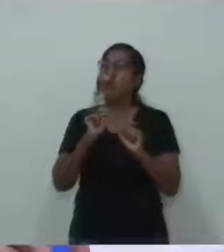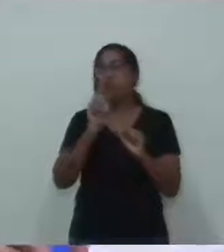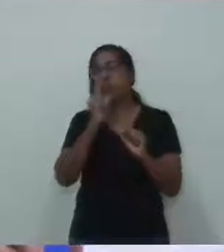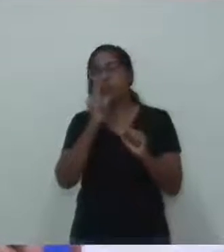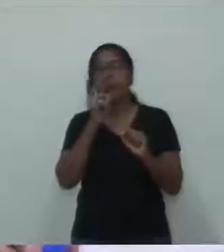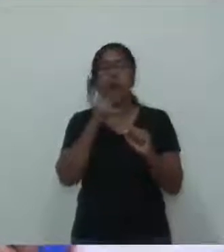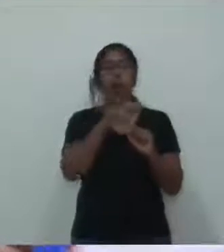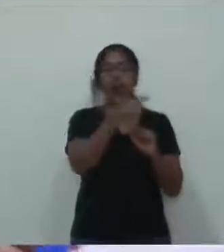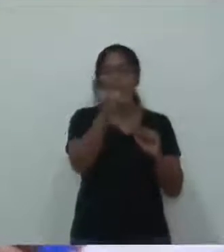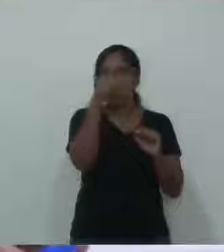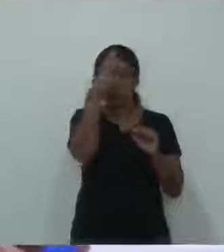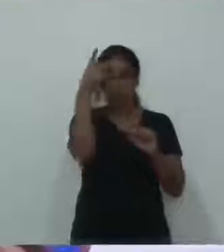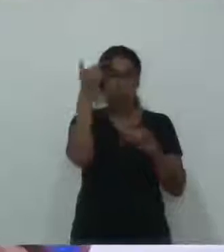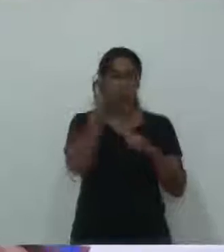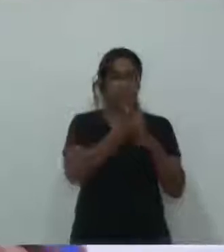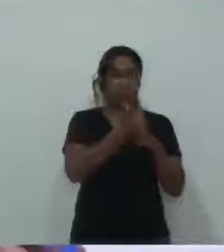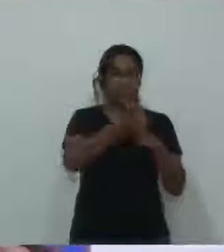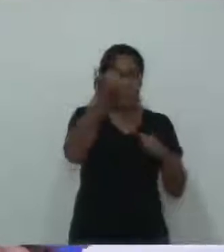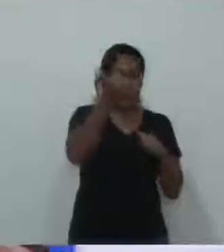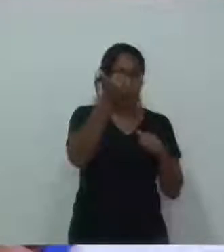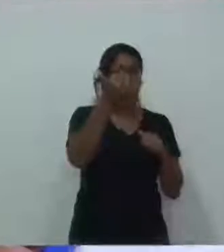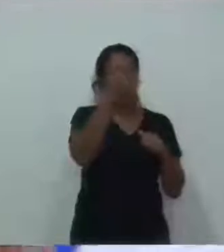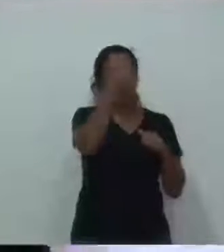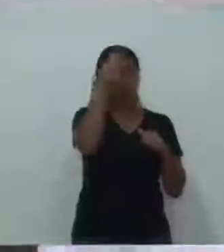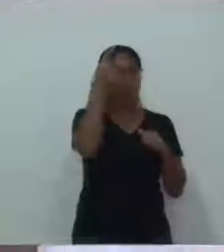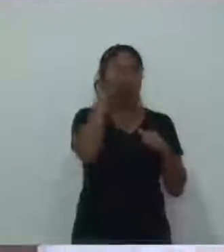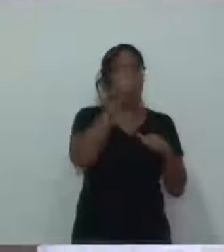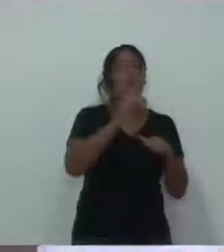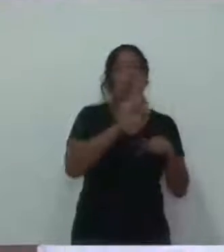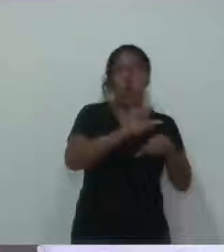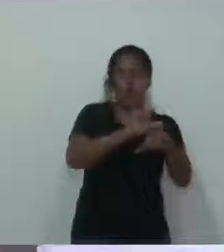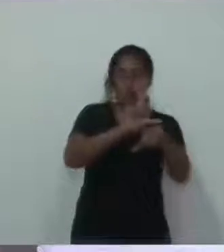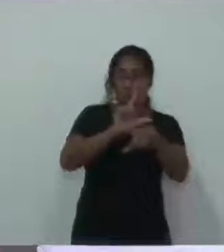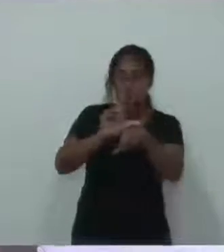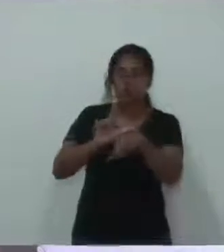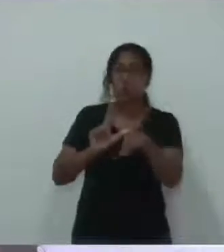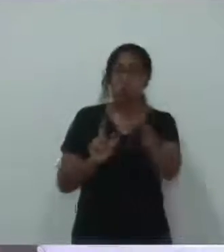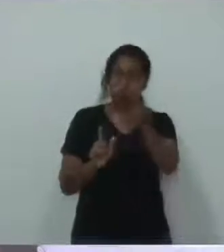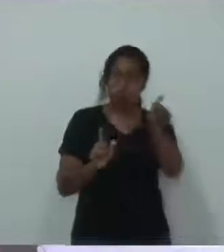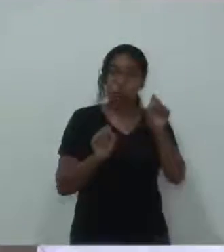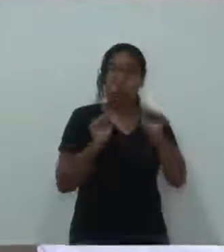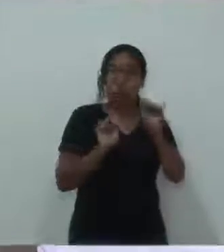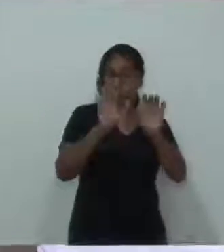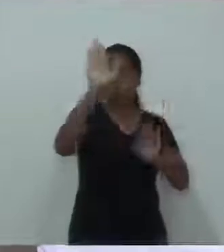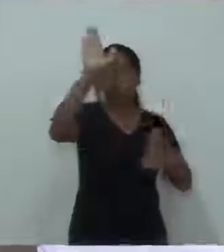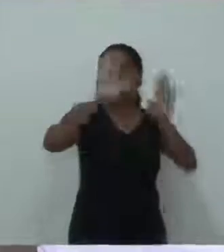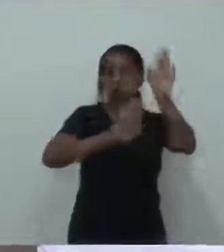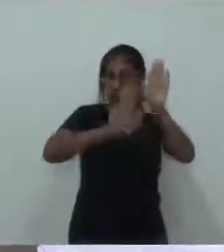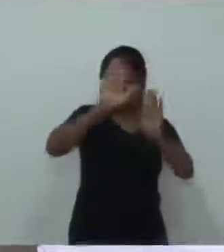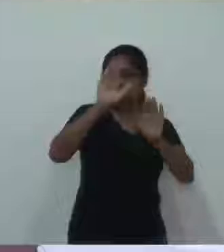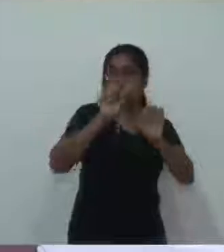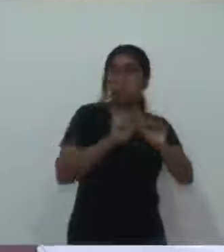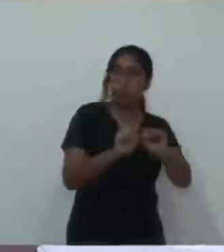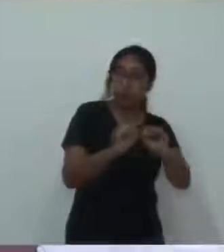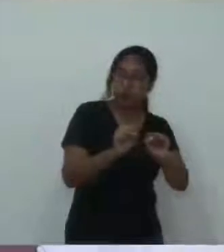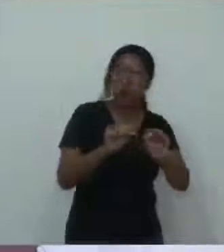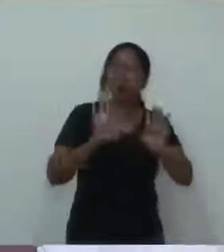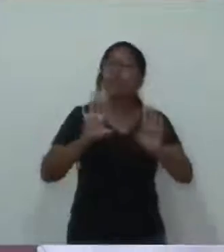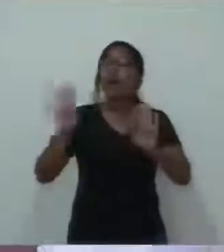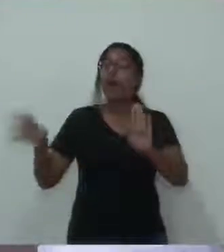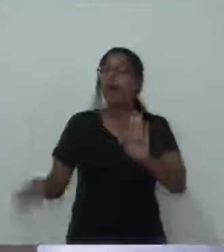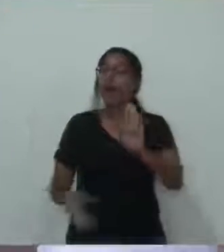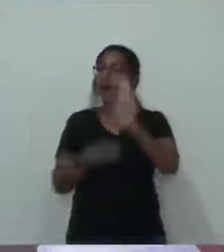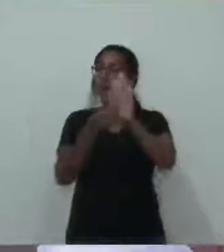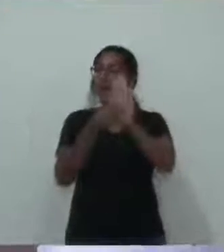representantes dos comércios, junto com a CIV, eles têm que ter essa ampla participação. E, no meu entendimento, a forma que vocês apresentaram essa emenda,